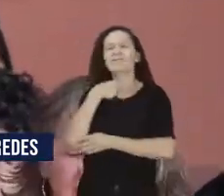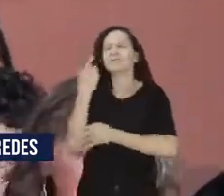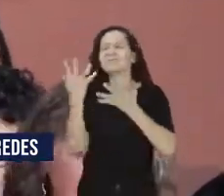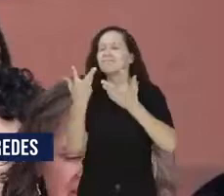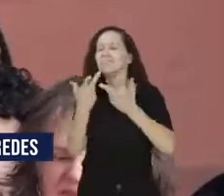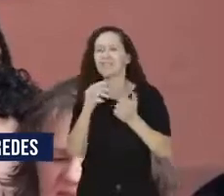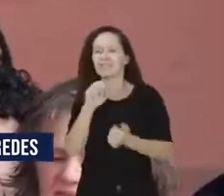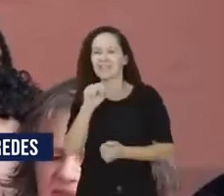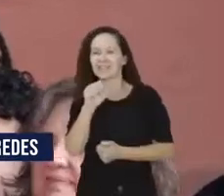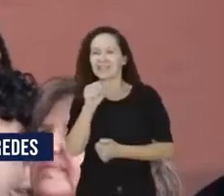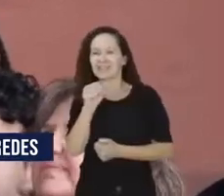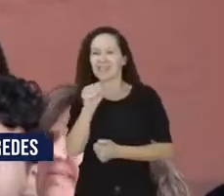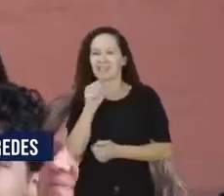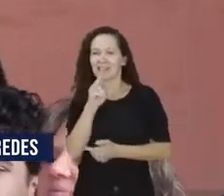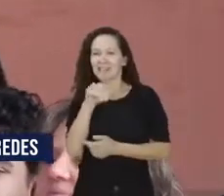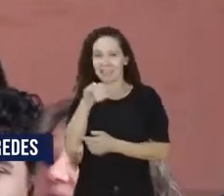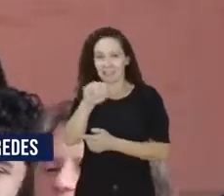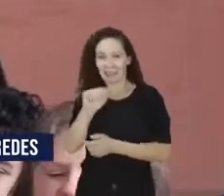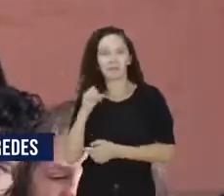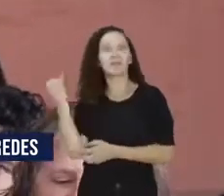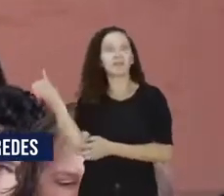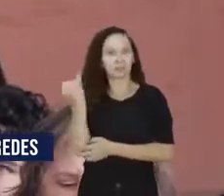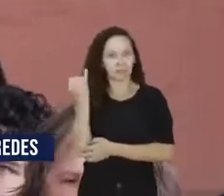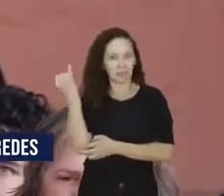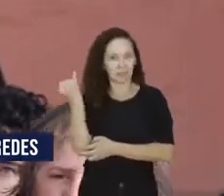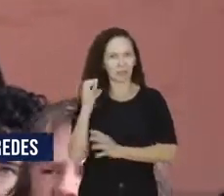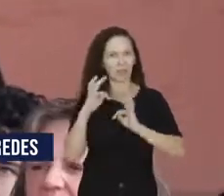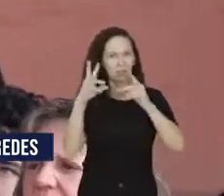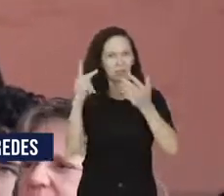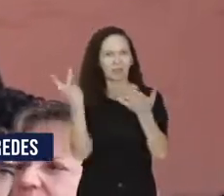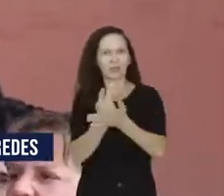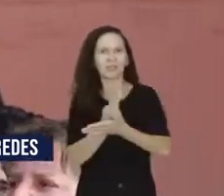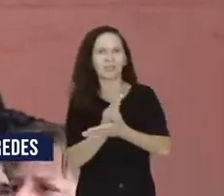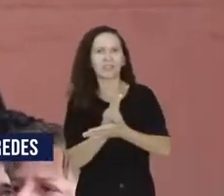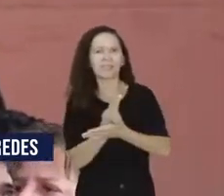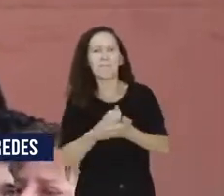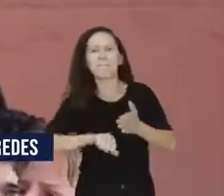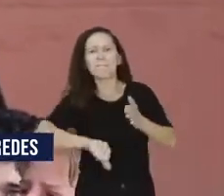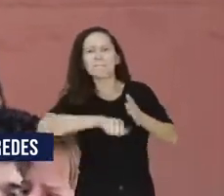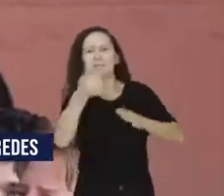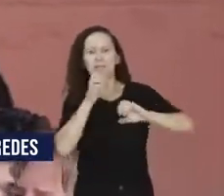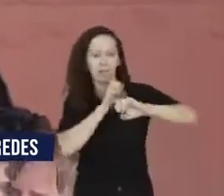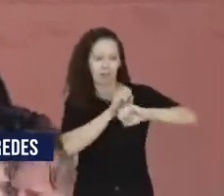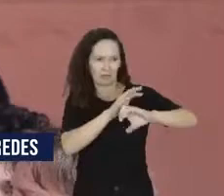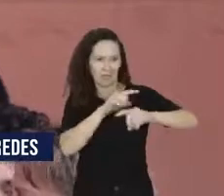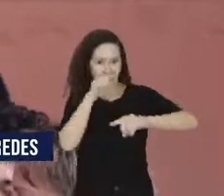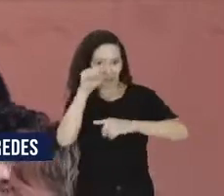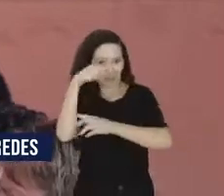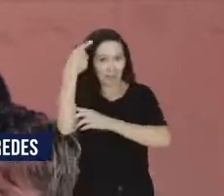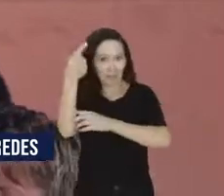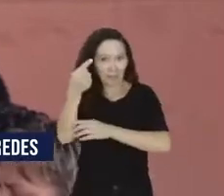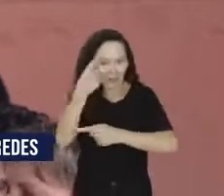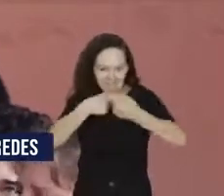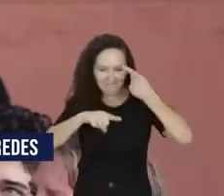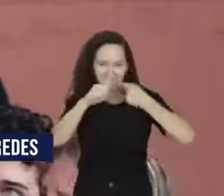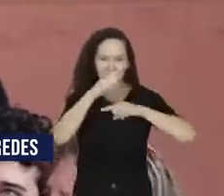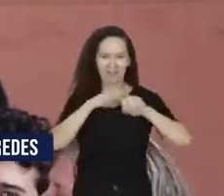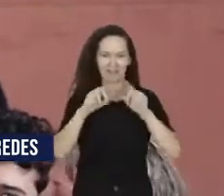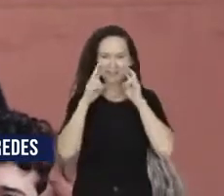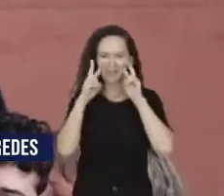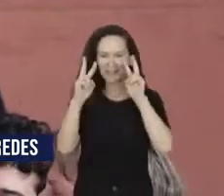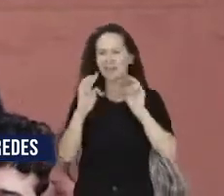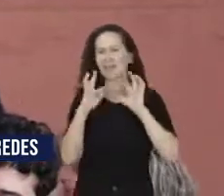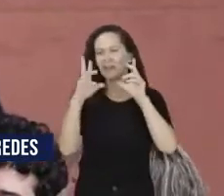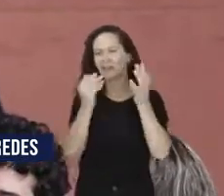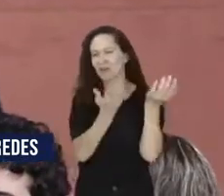muito importante. Tudo passa pela educação e a gente tá vendo aqui hoje, né? Todos esses jovens reunidos aqui